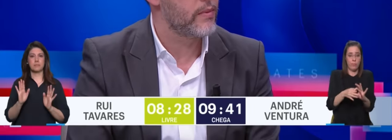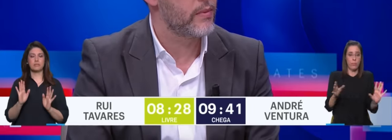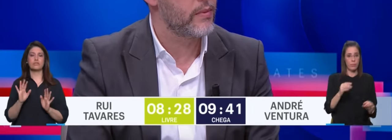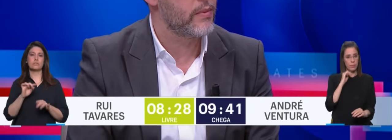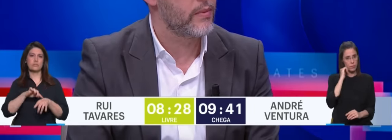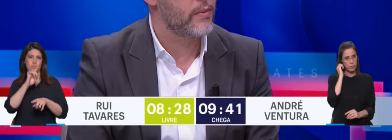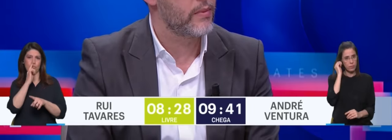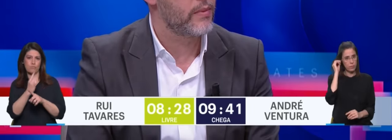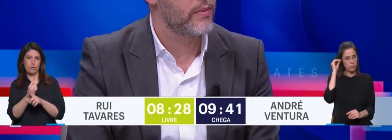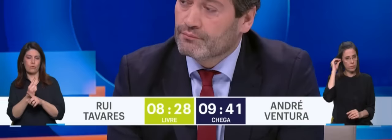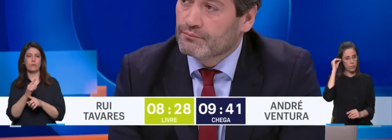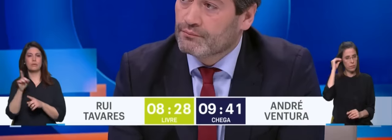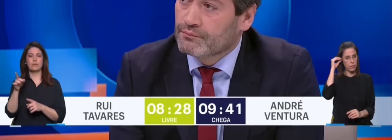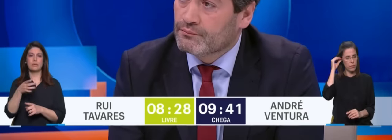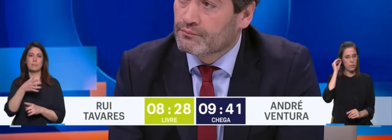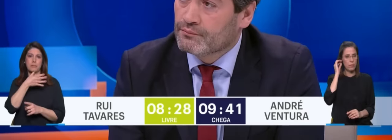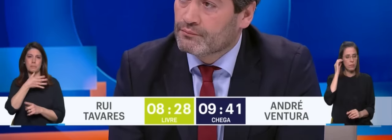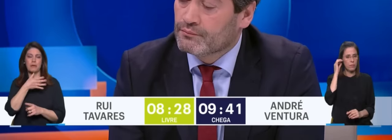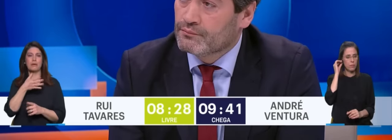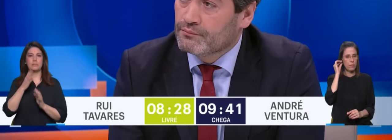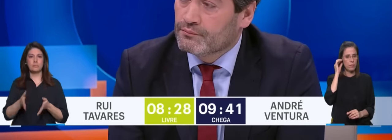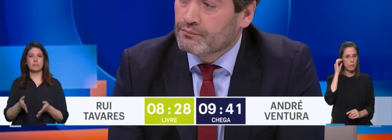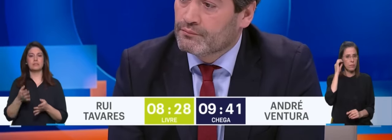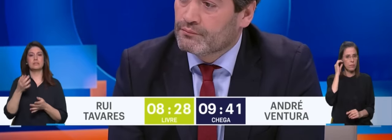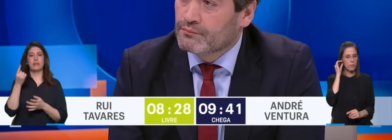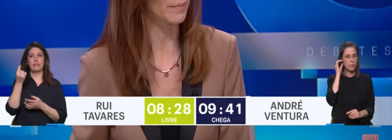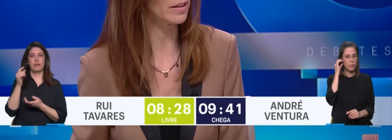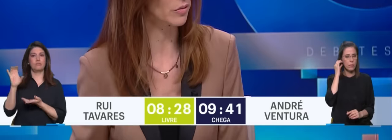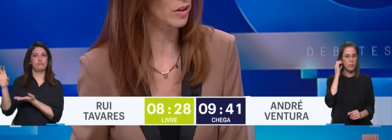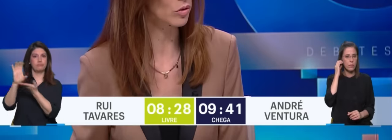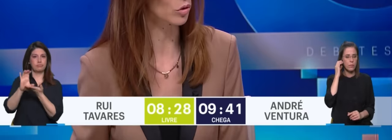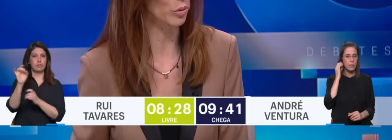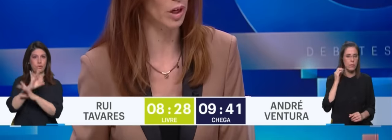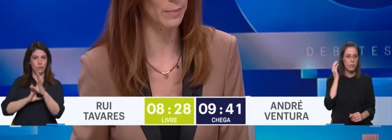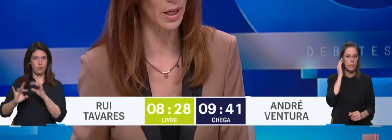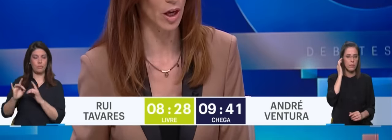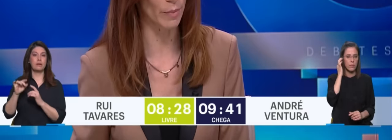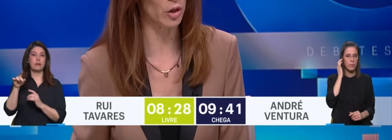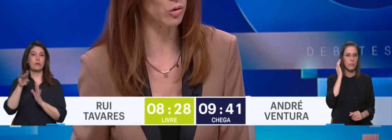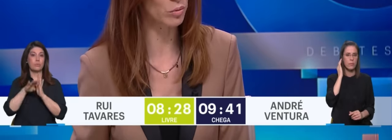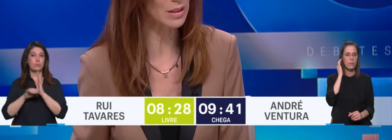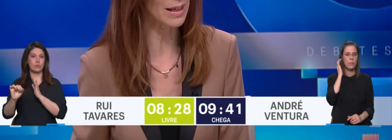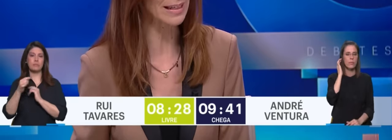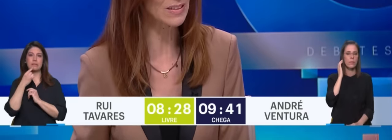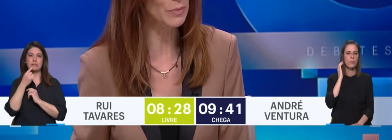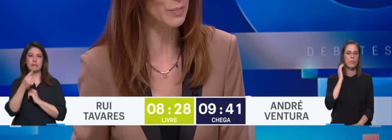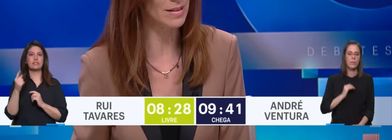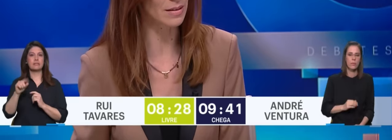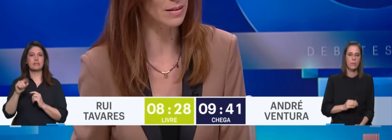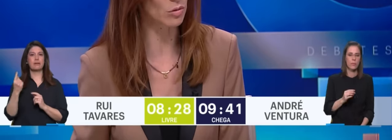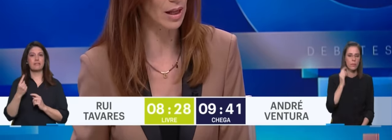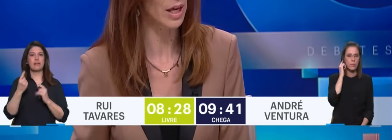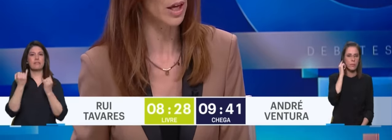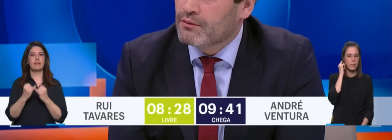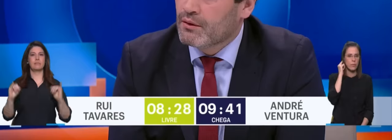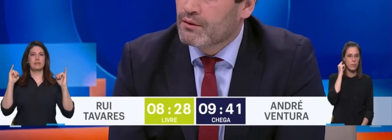ao mesmo tempo que que defende a necessidade de de utilização dos Fundos da Europa também defende no programa uma maior soberania e Independência